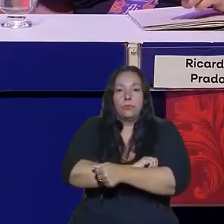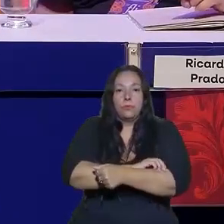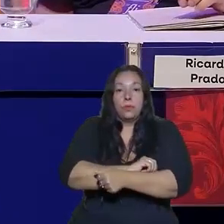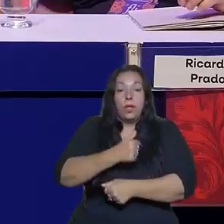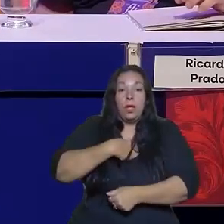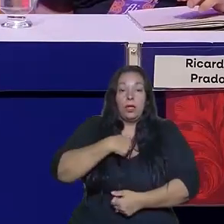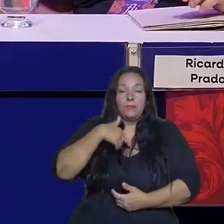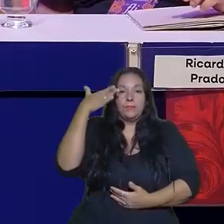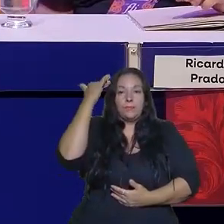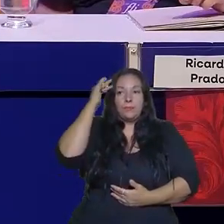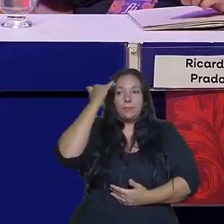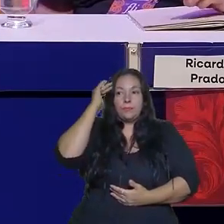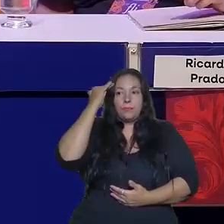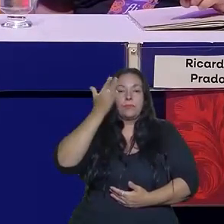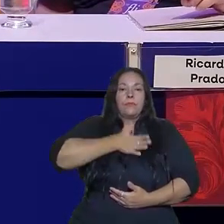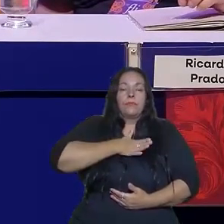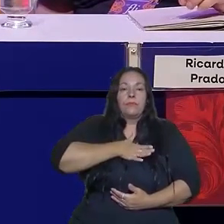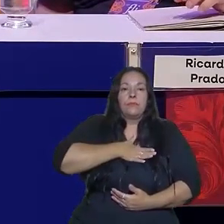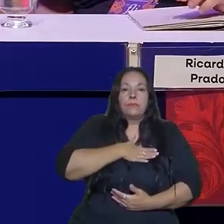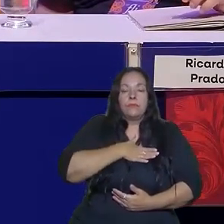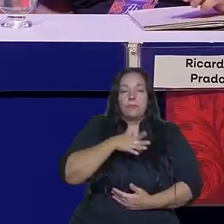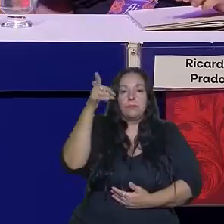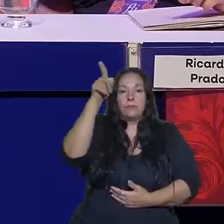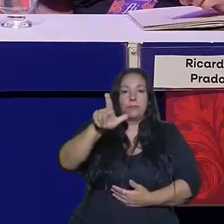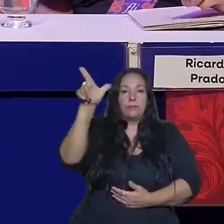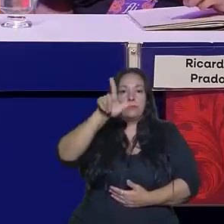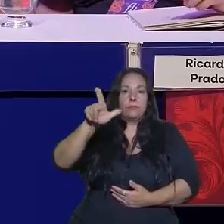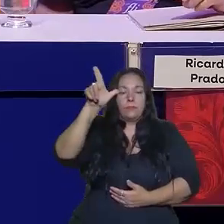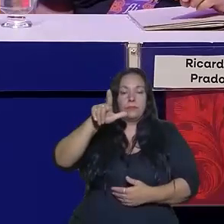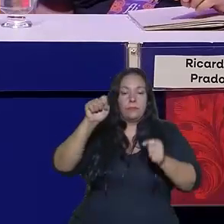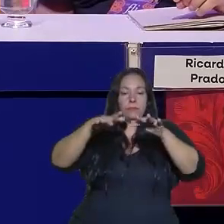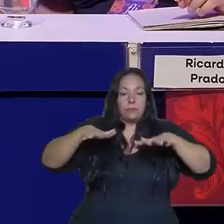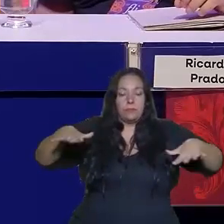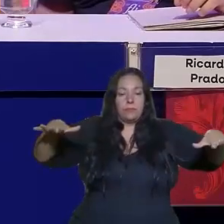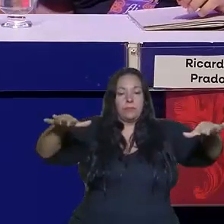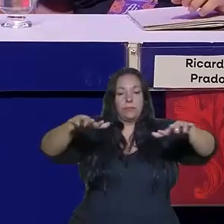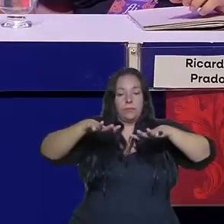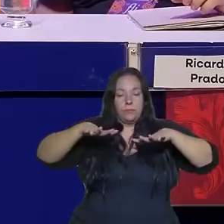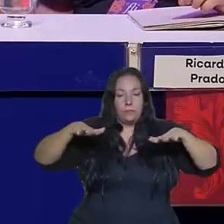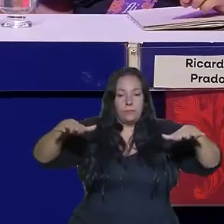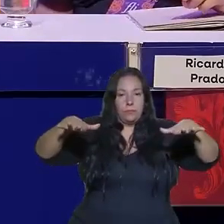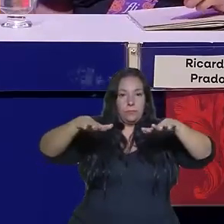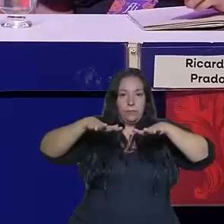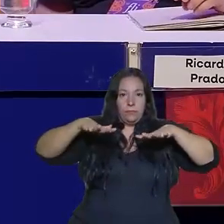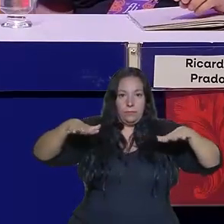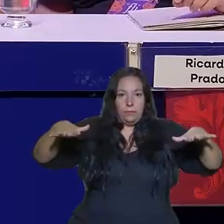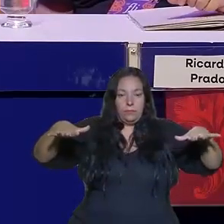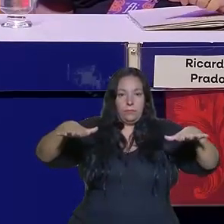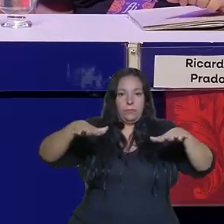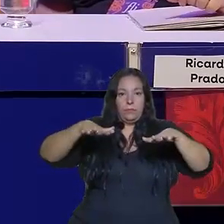eu entendo a minha literatura nesse campo de trânsito,